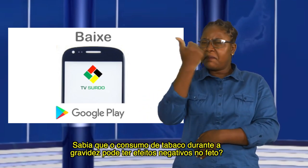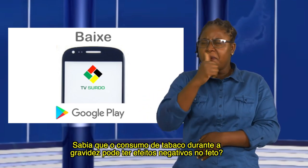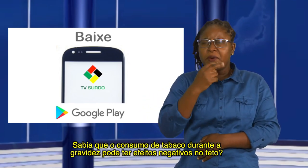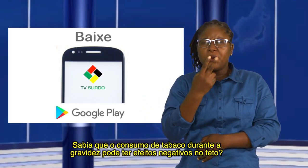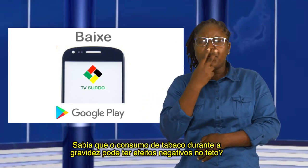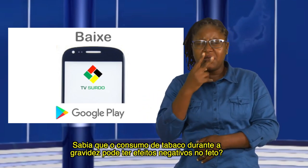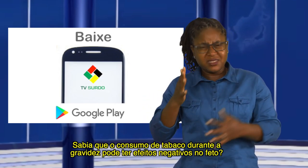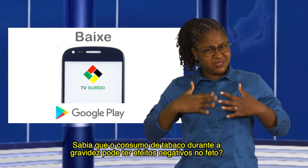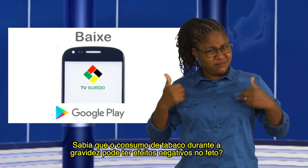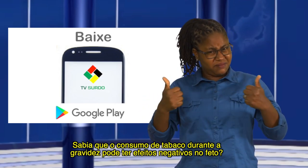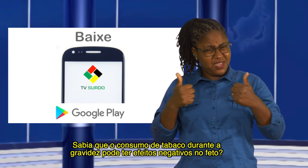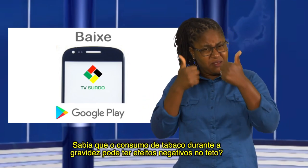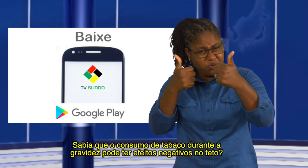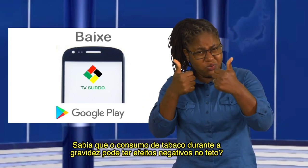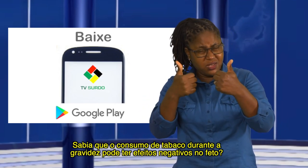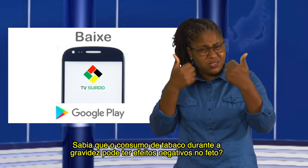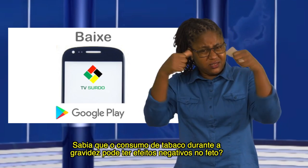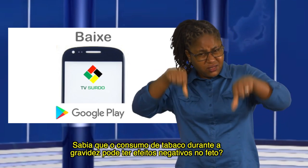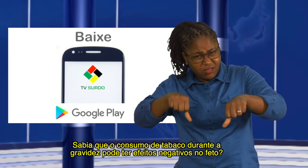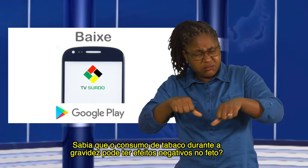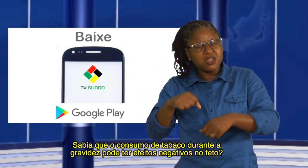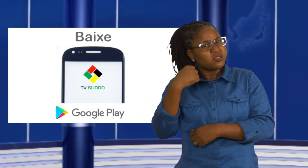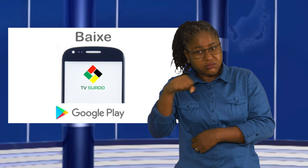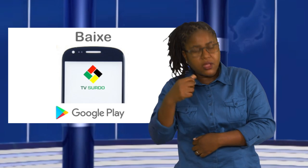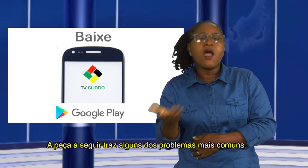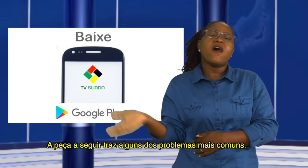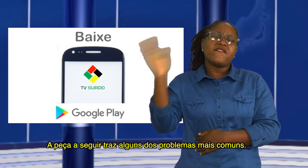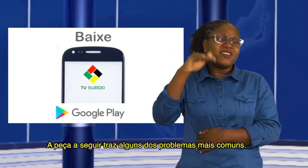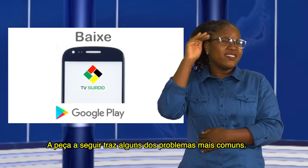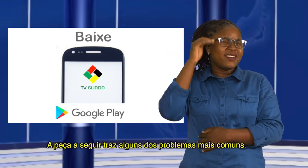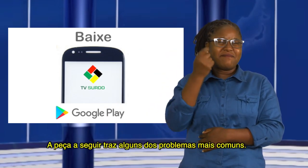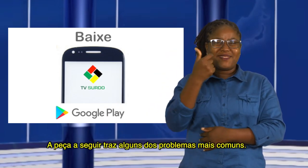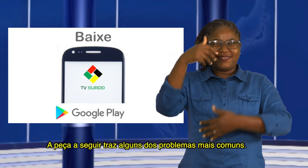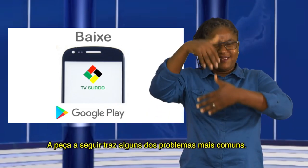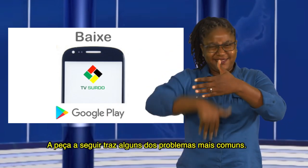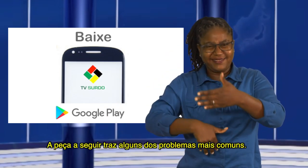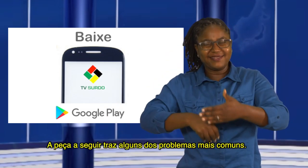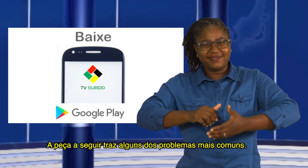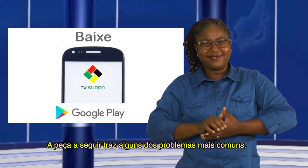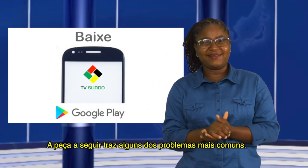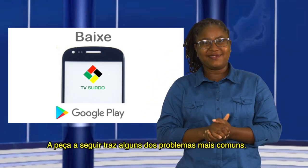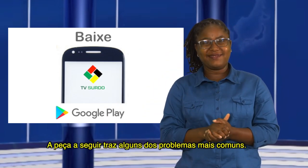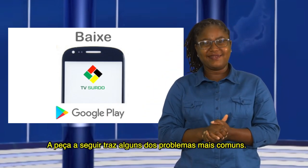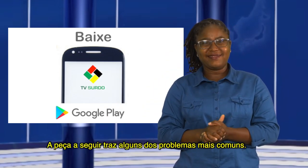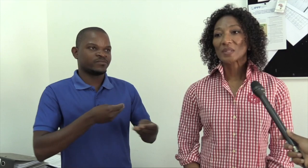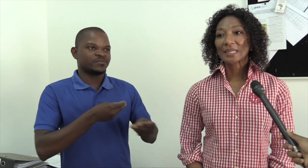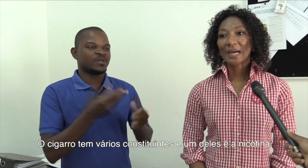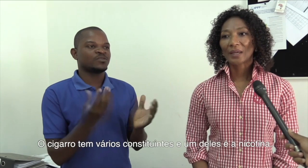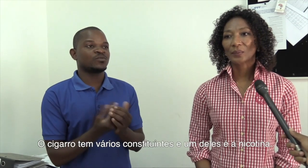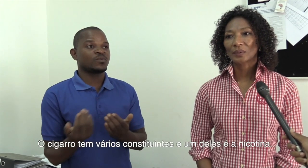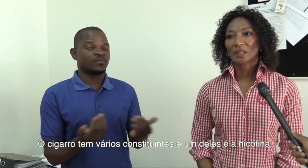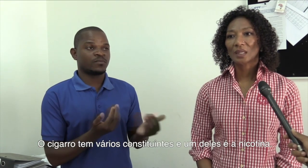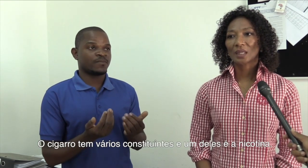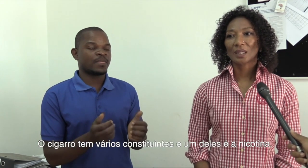de tabaco durante a gravidez pode ter efeitos negativos no feto? A peça a seguir traz alguns problemas mais comuns. O